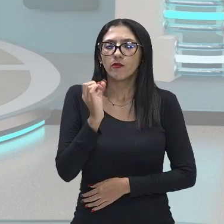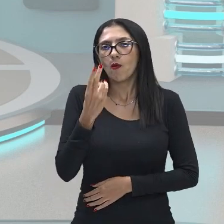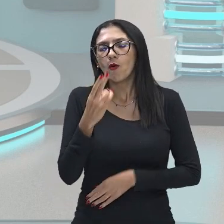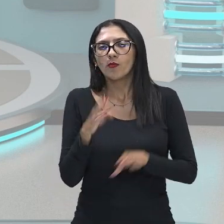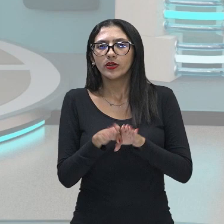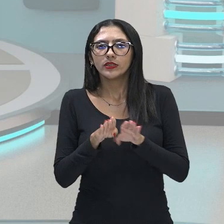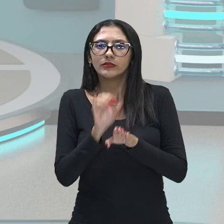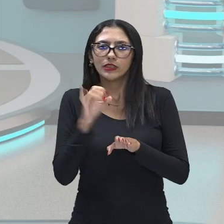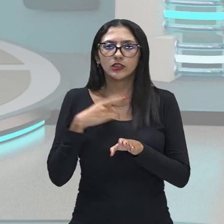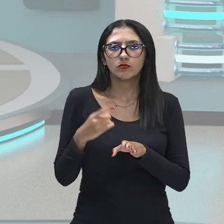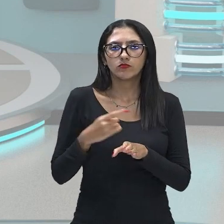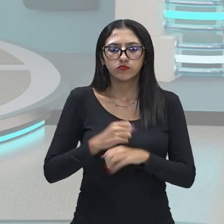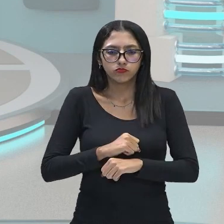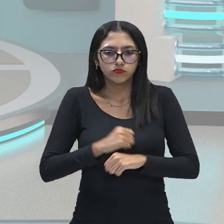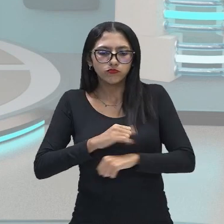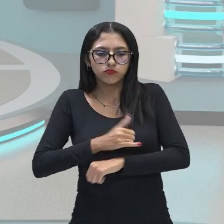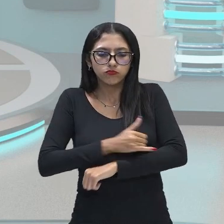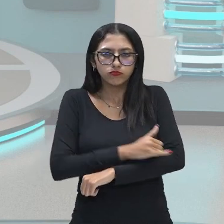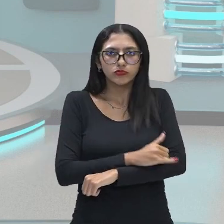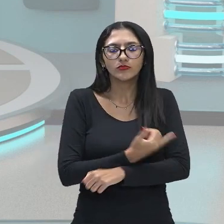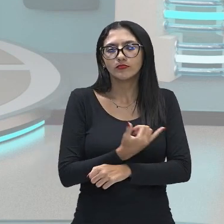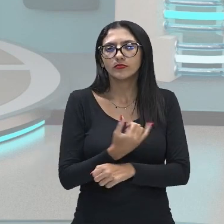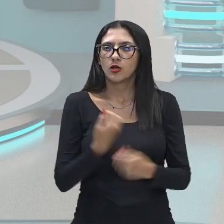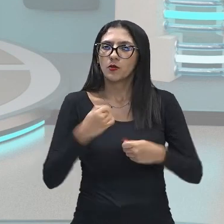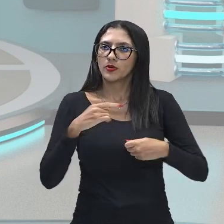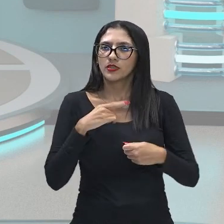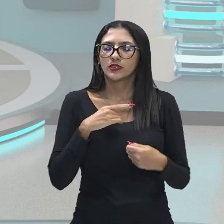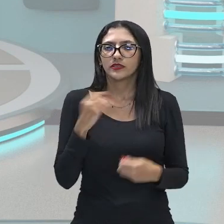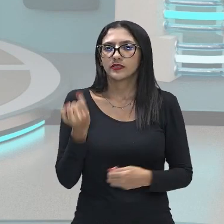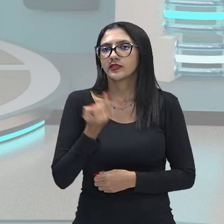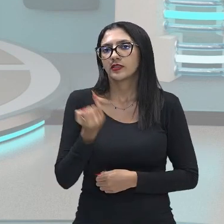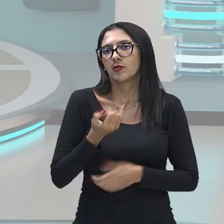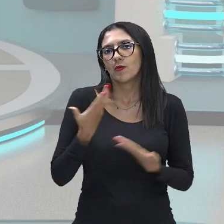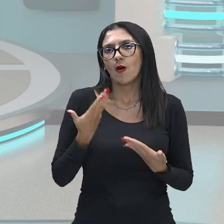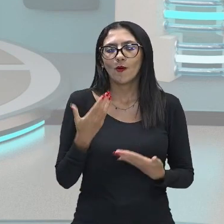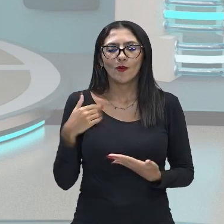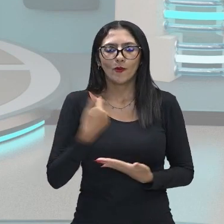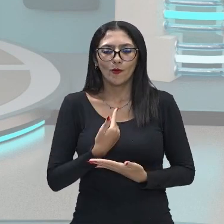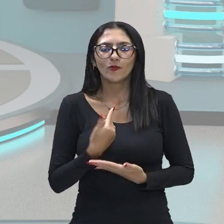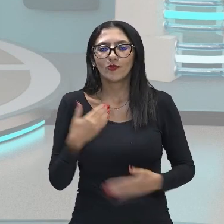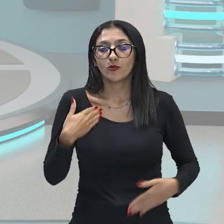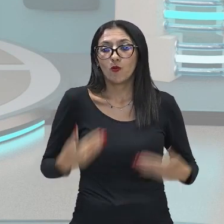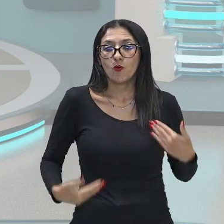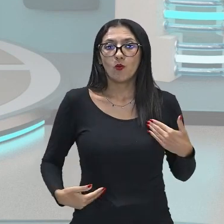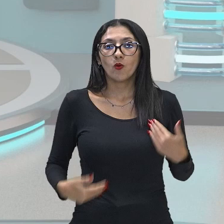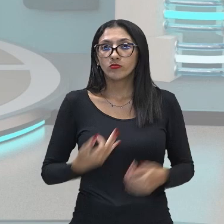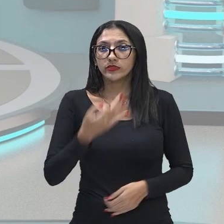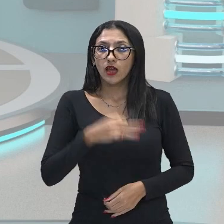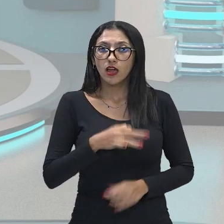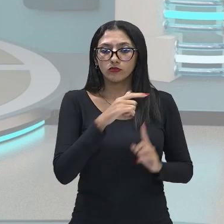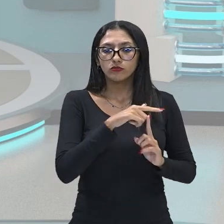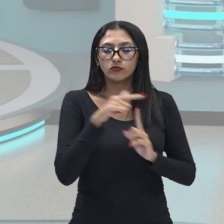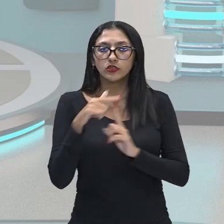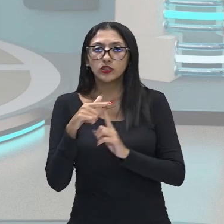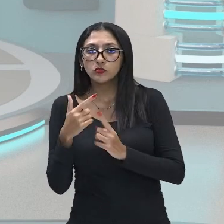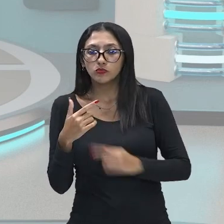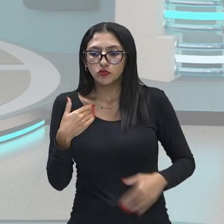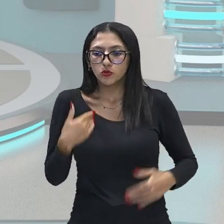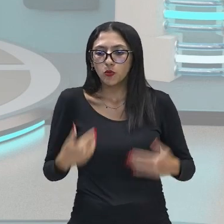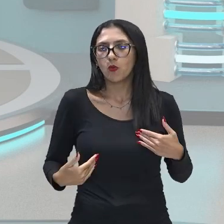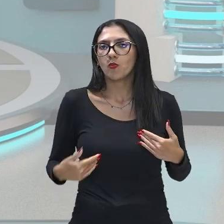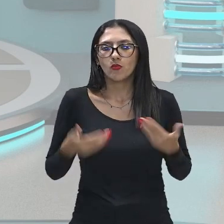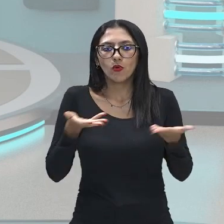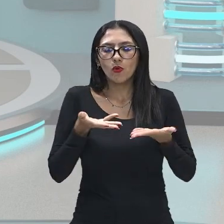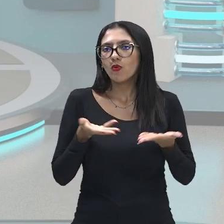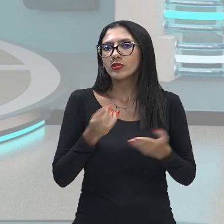gordura no corpo é importante a gente entender Qual o nosso padrão corporal o nosso estado físico atual